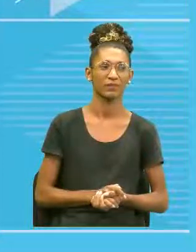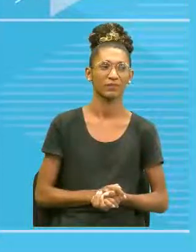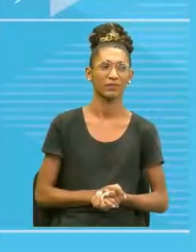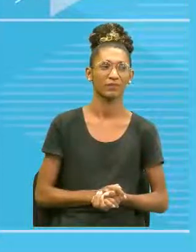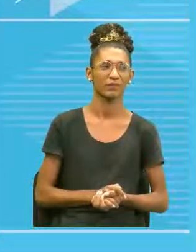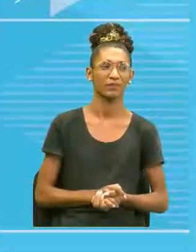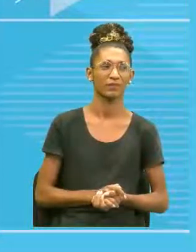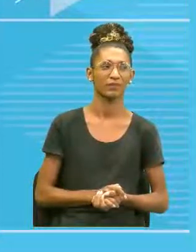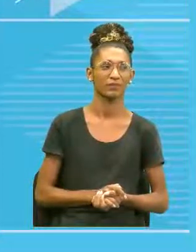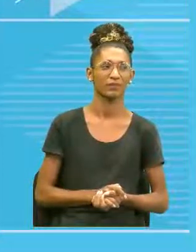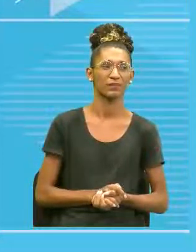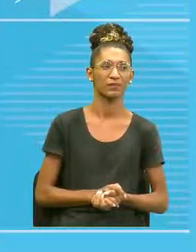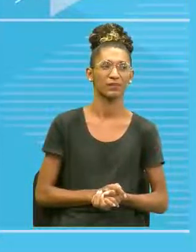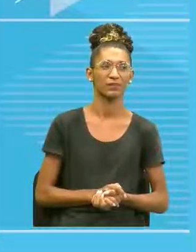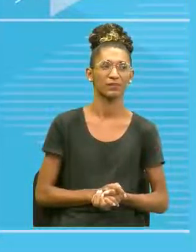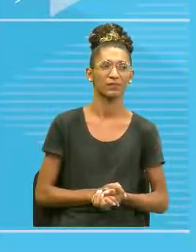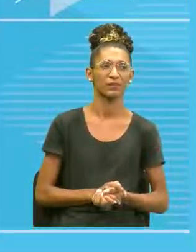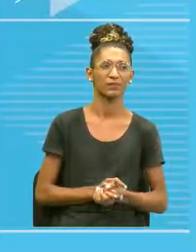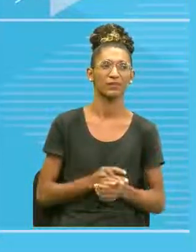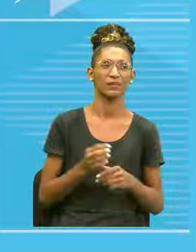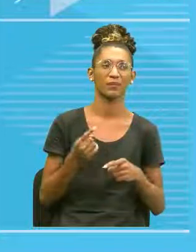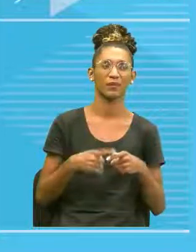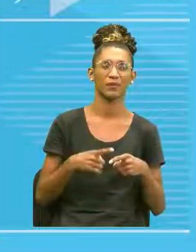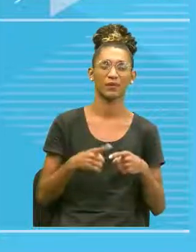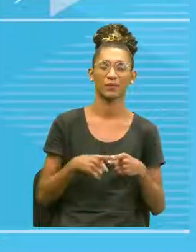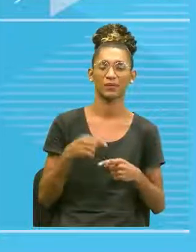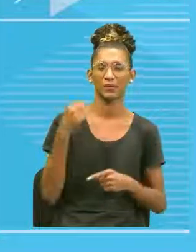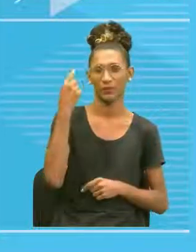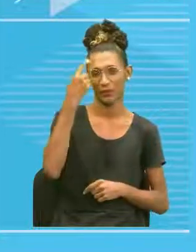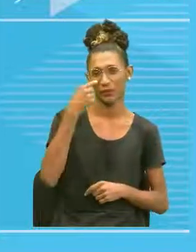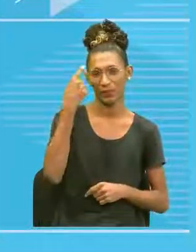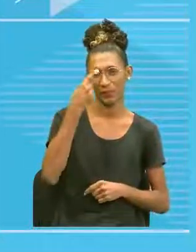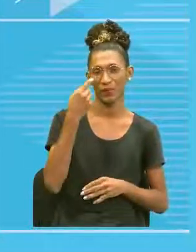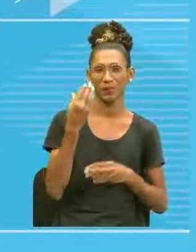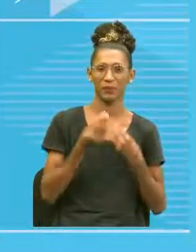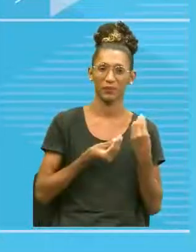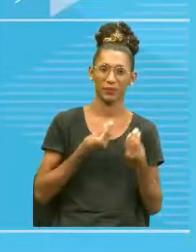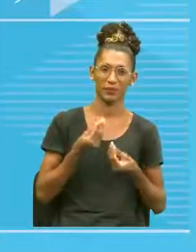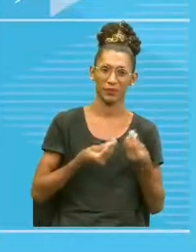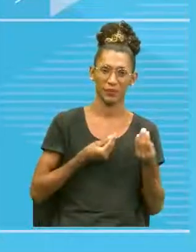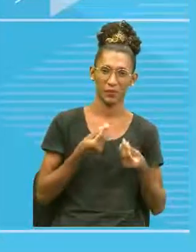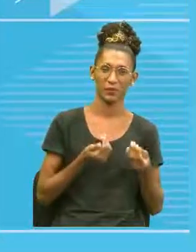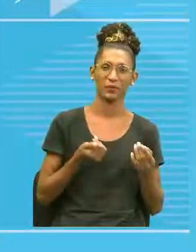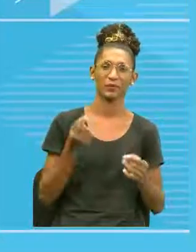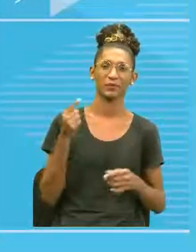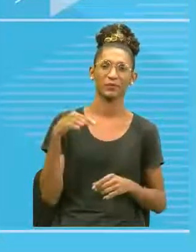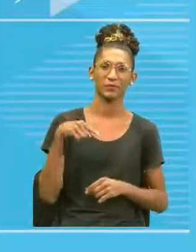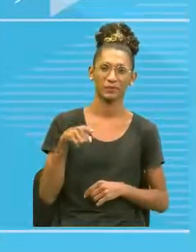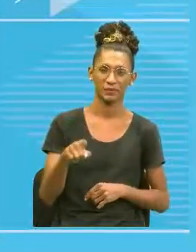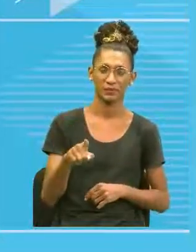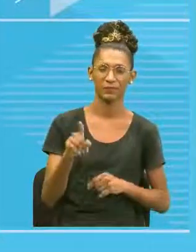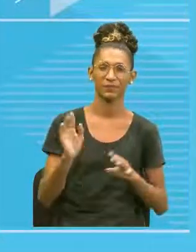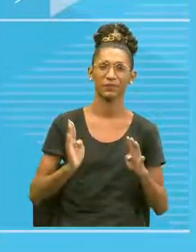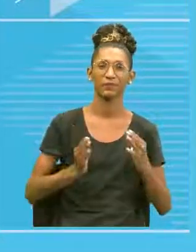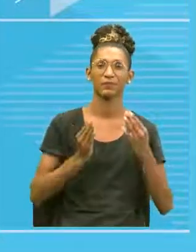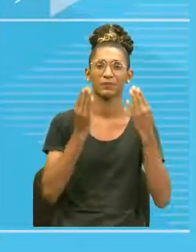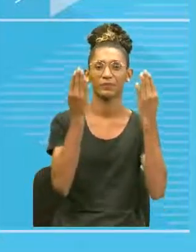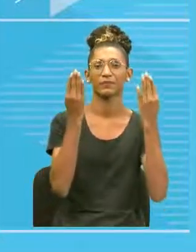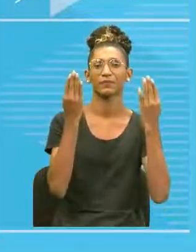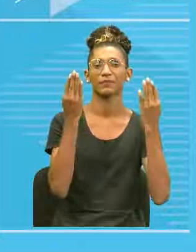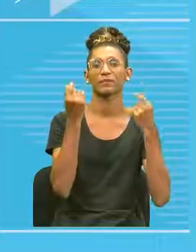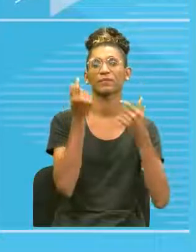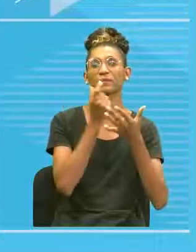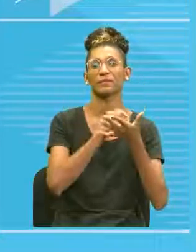Ronaldo está é porque a expressão em espanhol ir de Fiesta havia e o DF esta a expressão